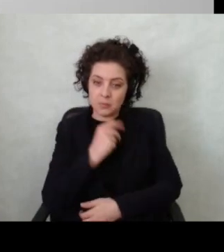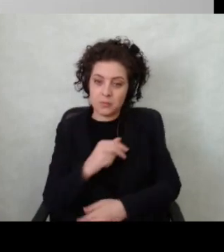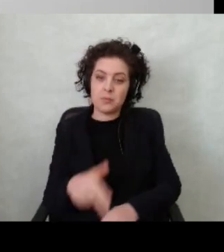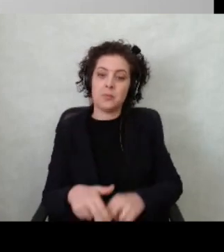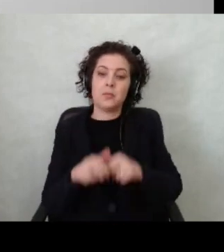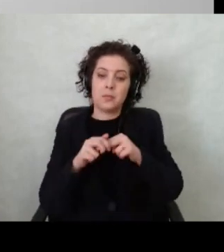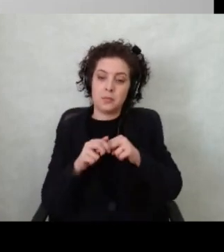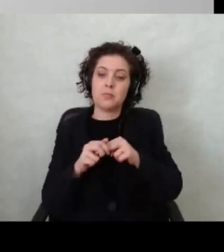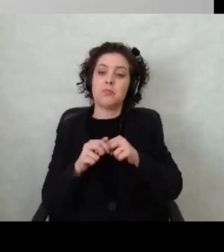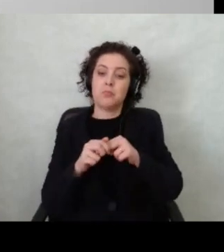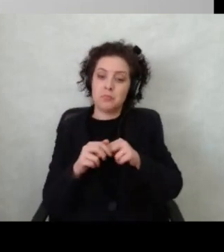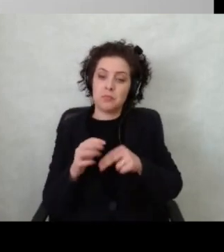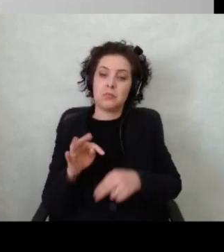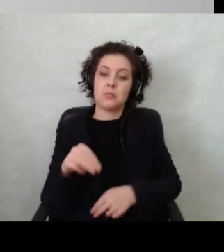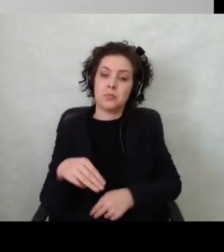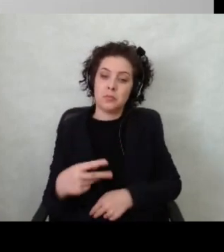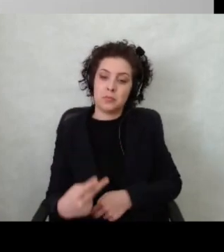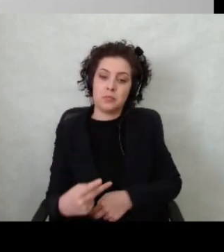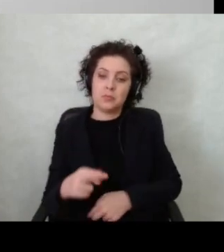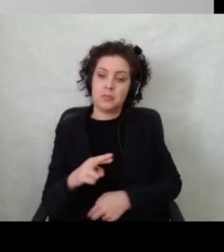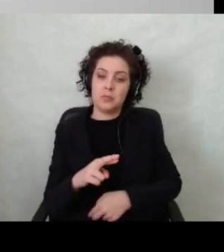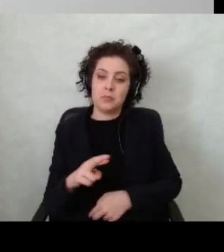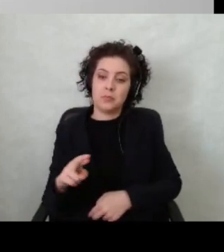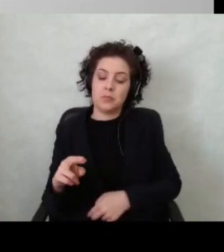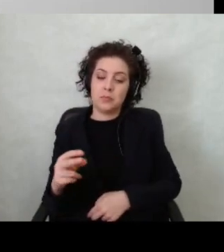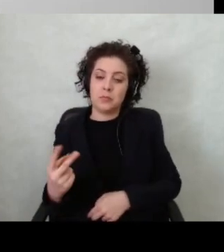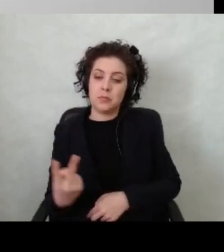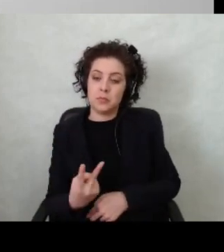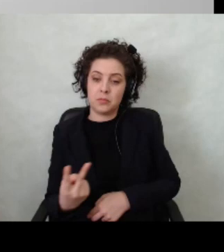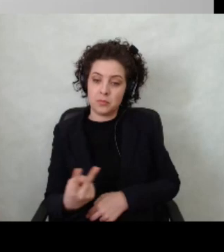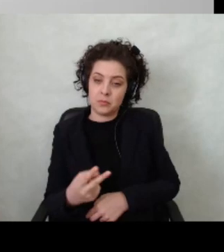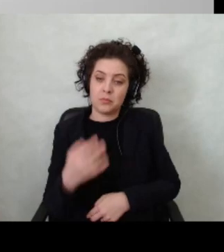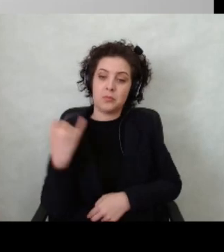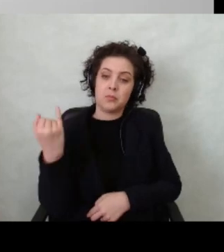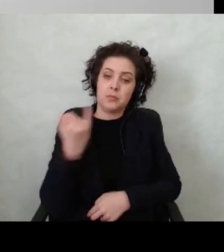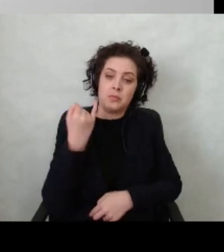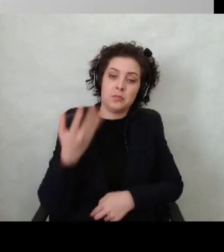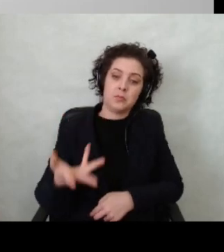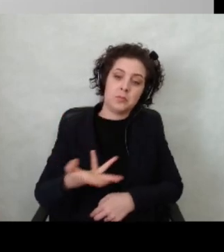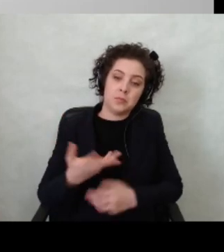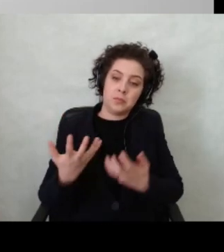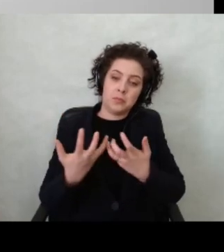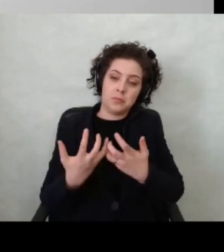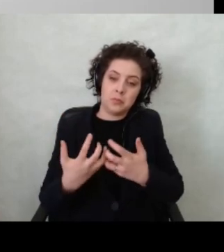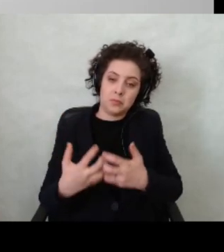de TMPRSS2 ela é fundamental para acelerar a cinética viral.